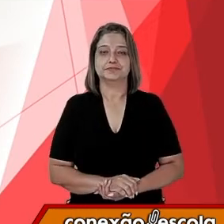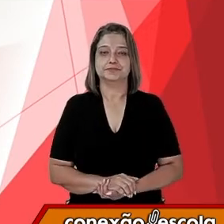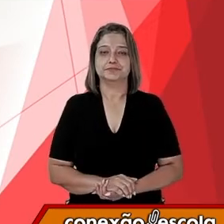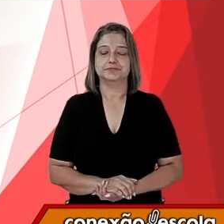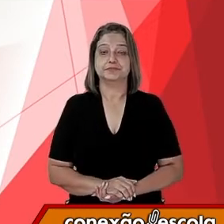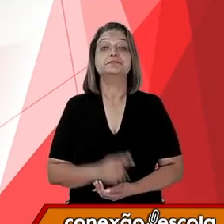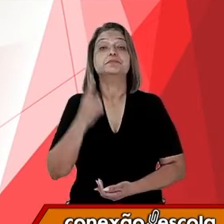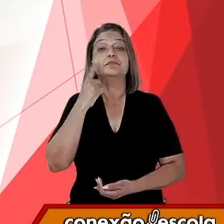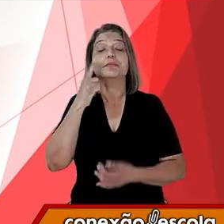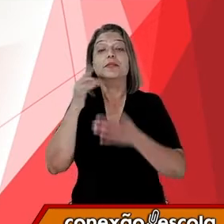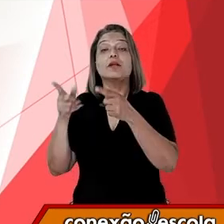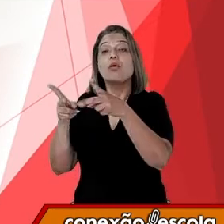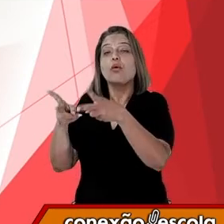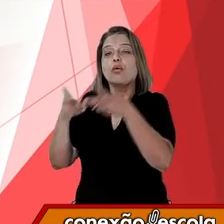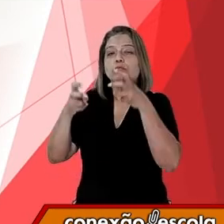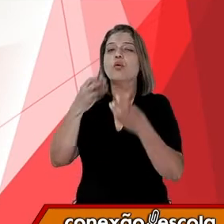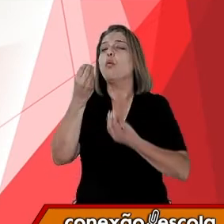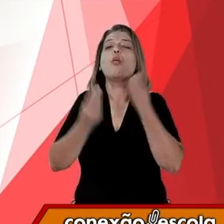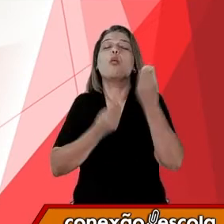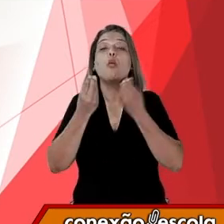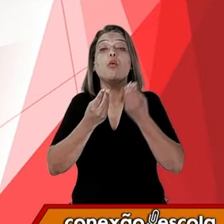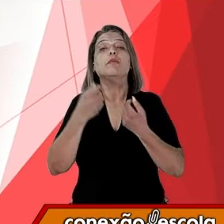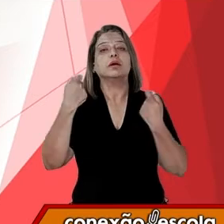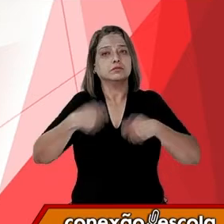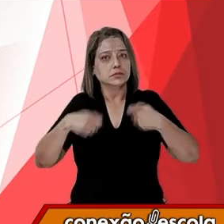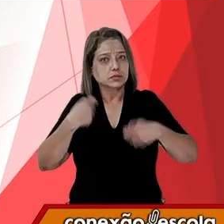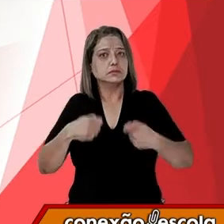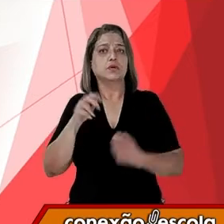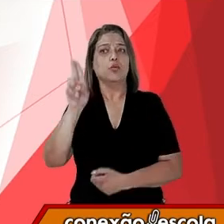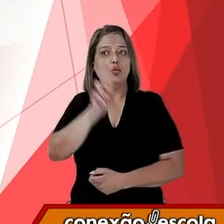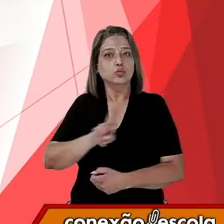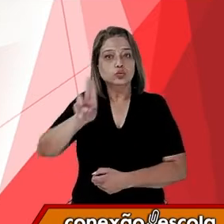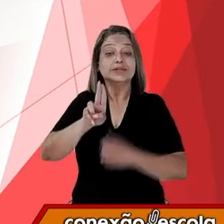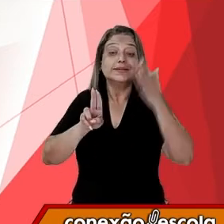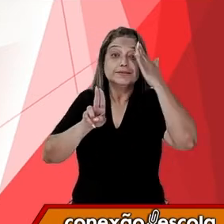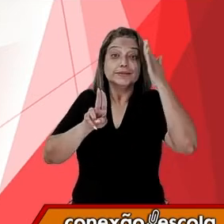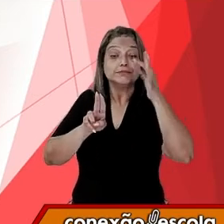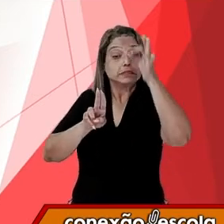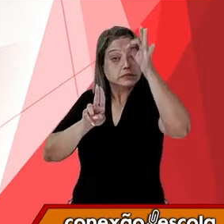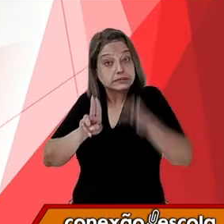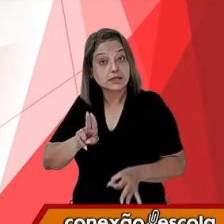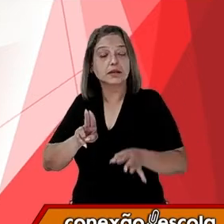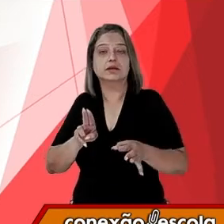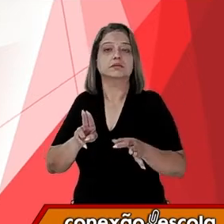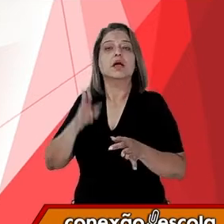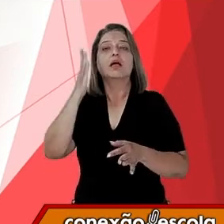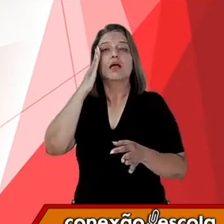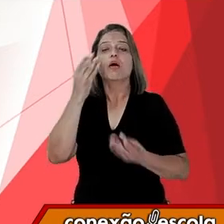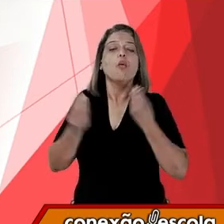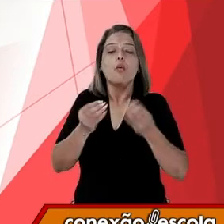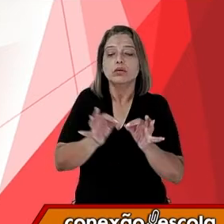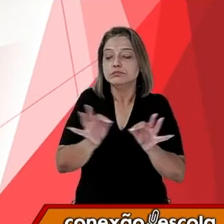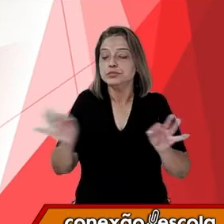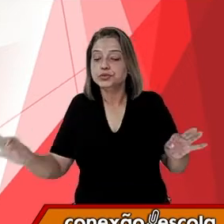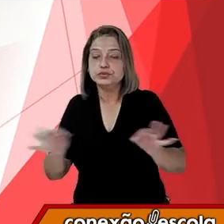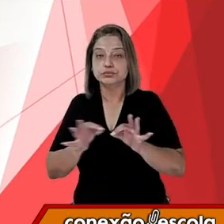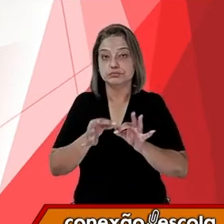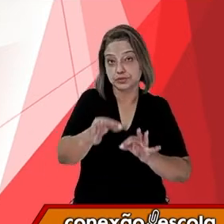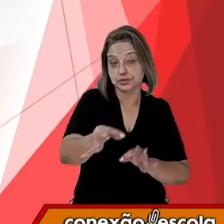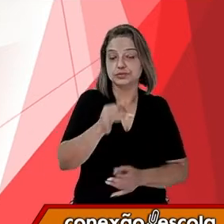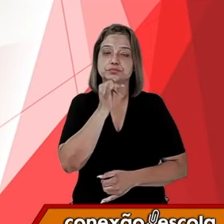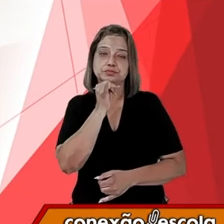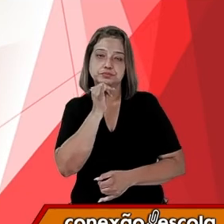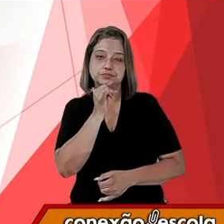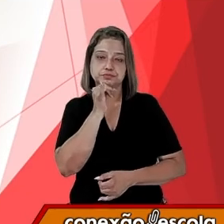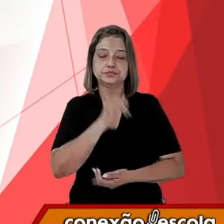observar o uso adequado das unidades de medida de comprimento em relação ao comprimento que se deseja medir. Por